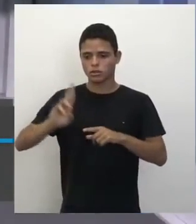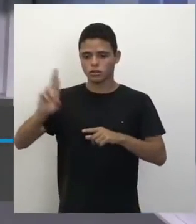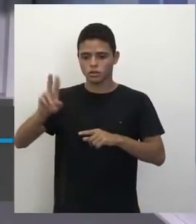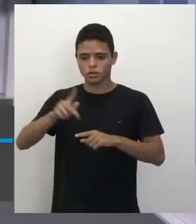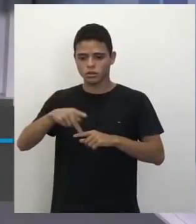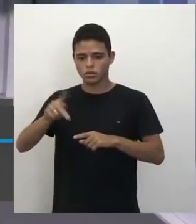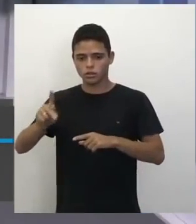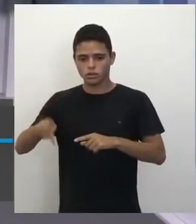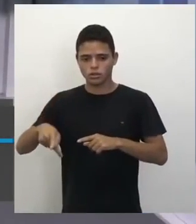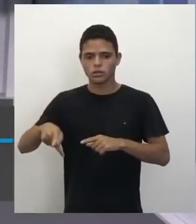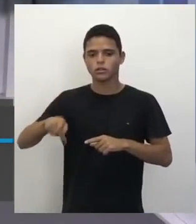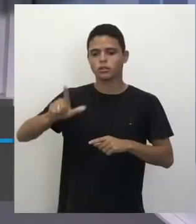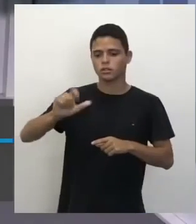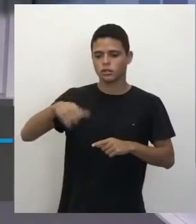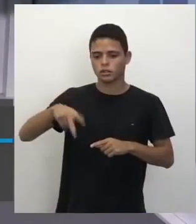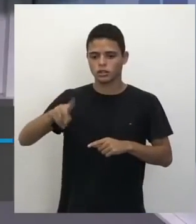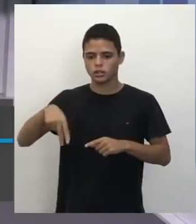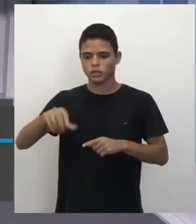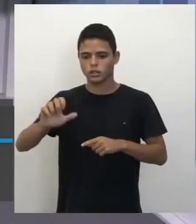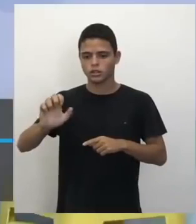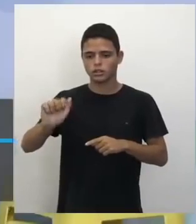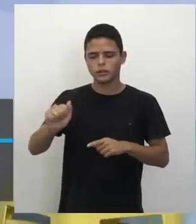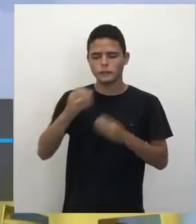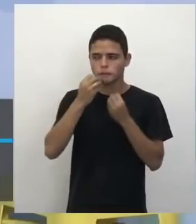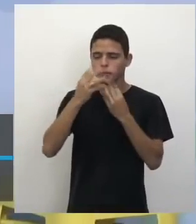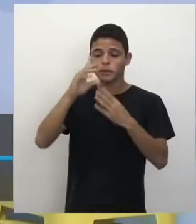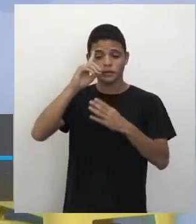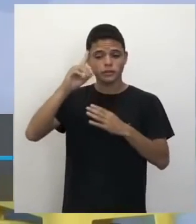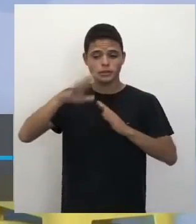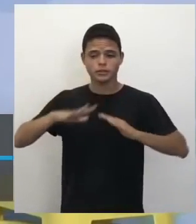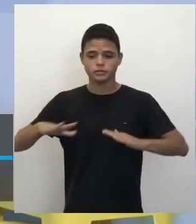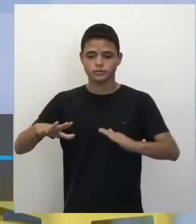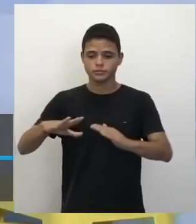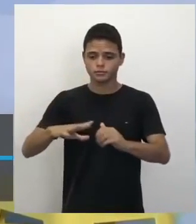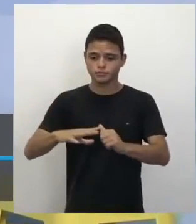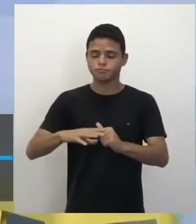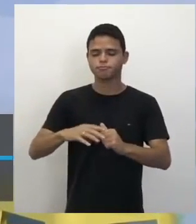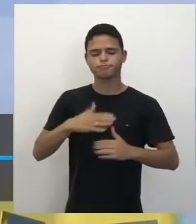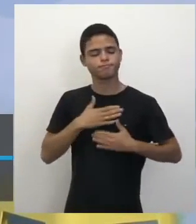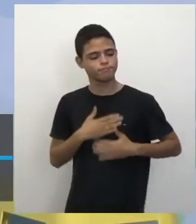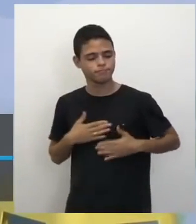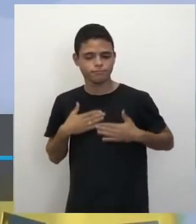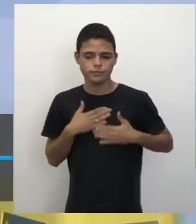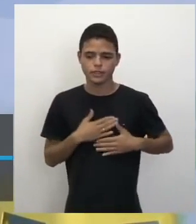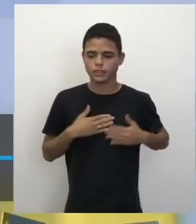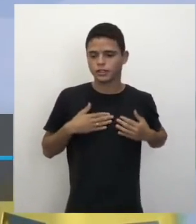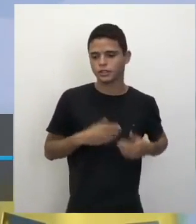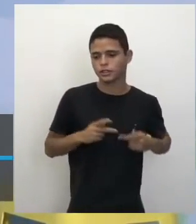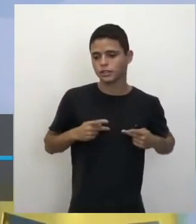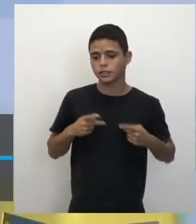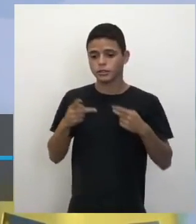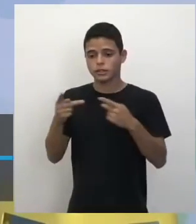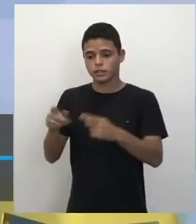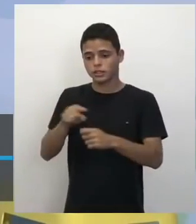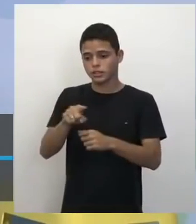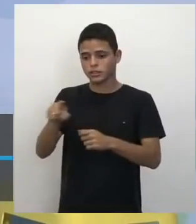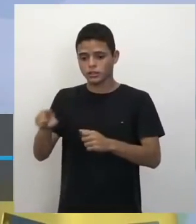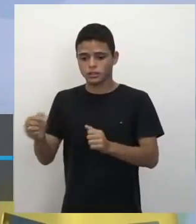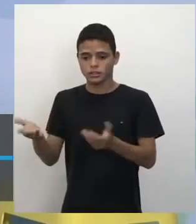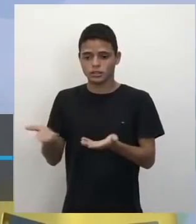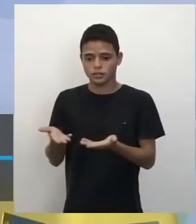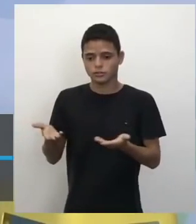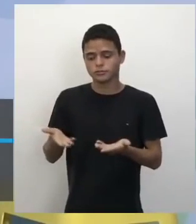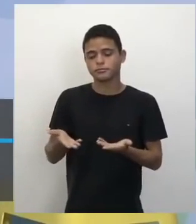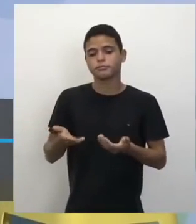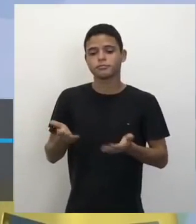Helena. Bom dia, prof. Bom dia, Carlos. Bom dia a todos. É um prazer estar aqui com vocês hoje